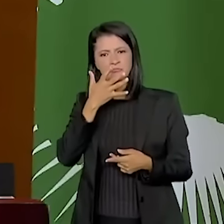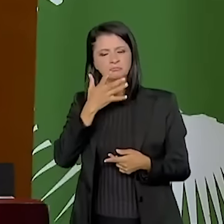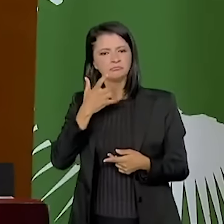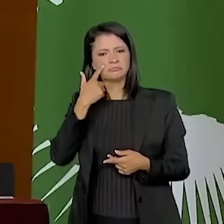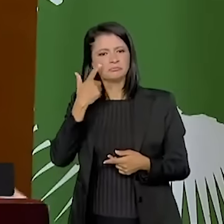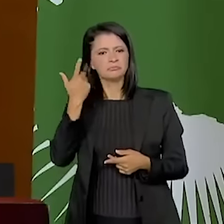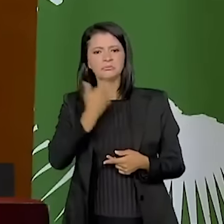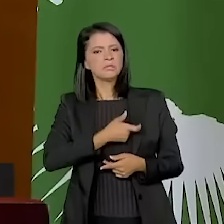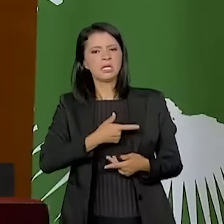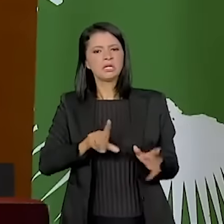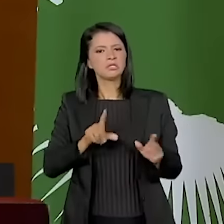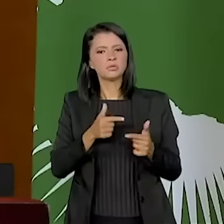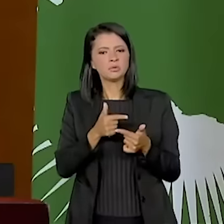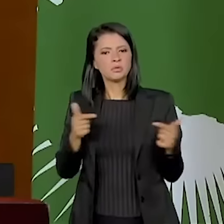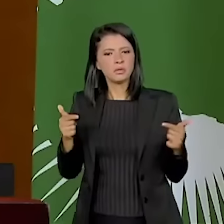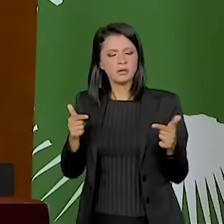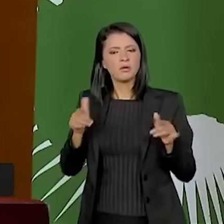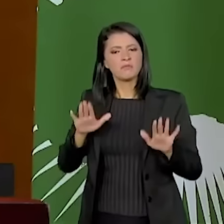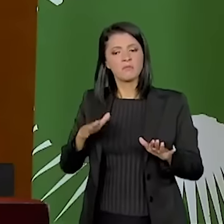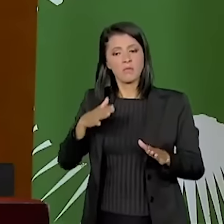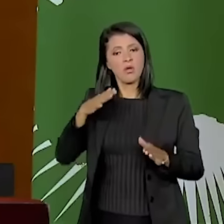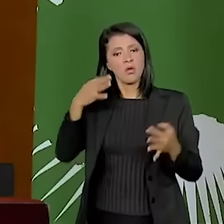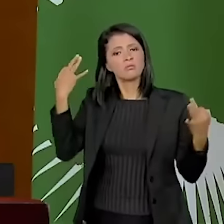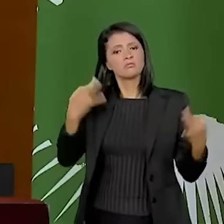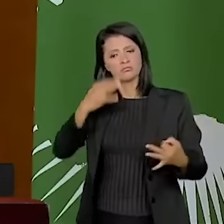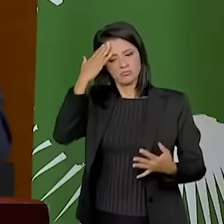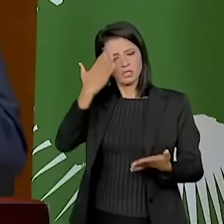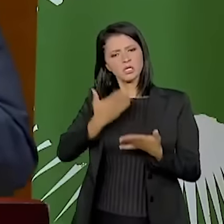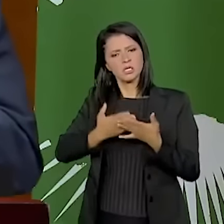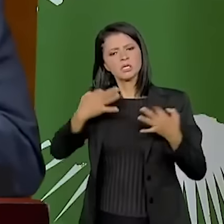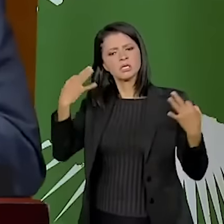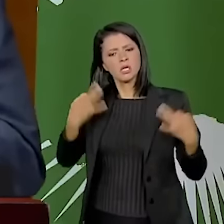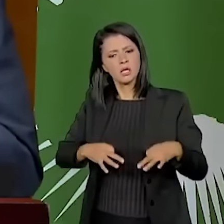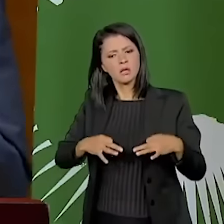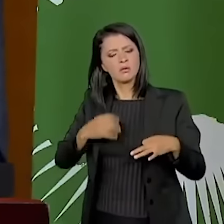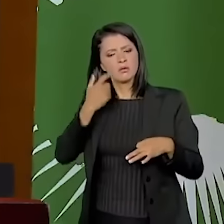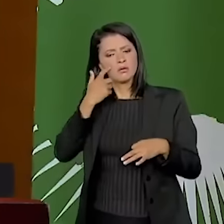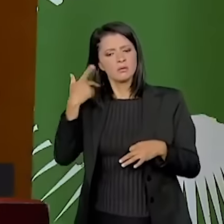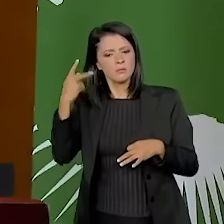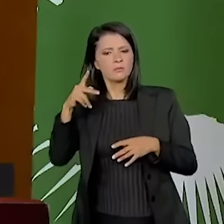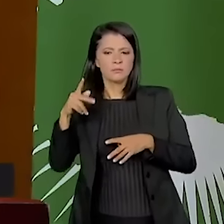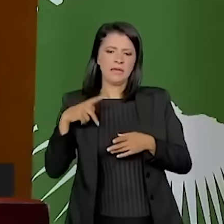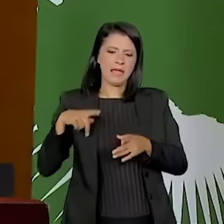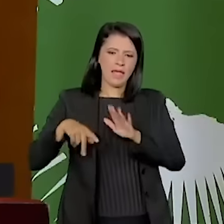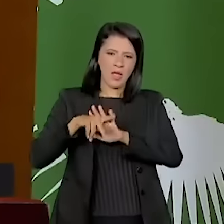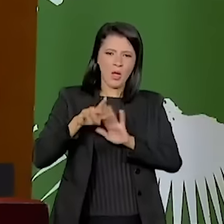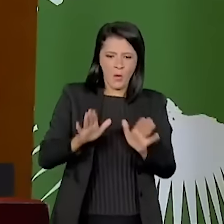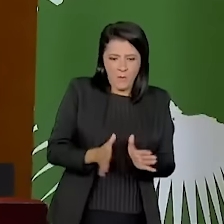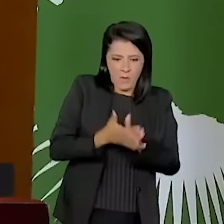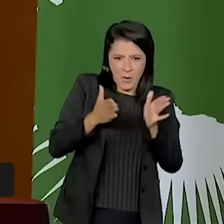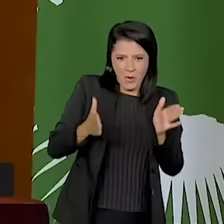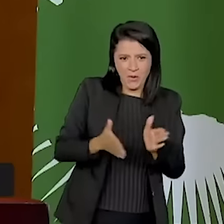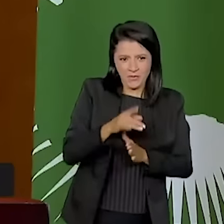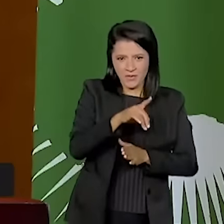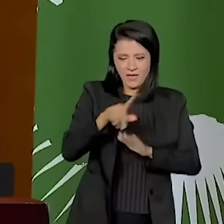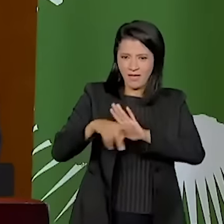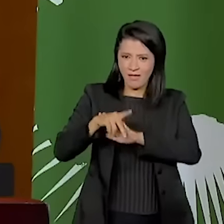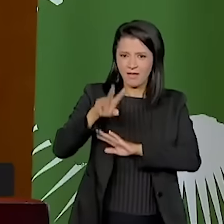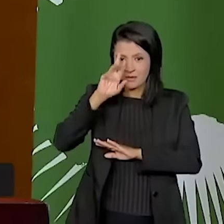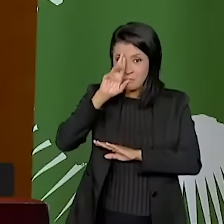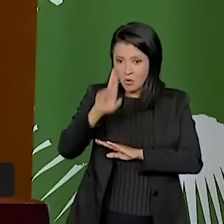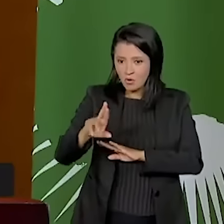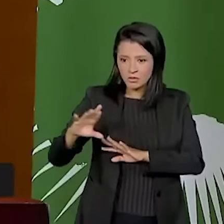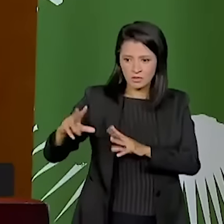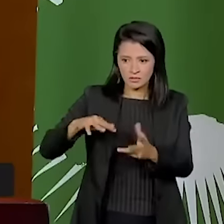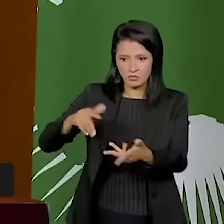interessassem. E como eu estou convencido que os pobres são as soluções do mundo contemporâneo, é só dar